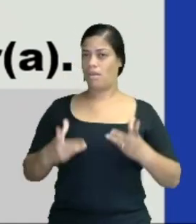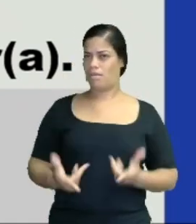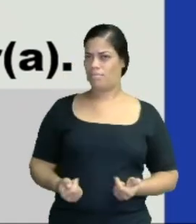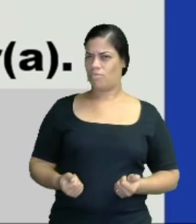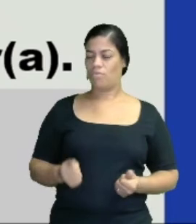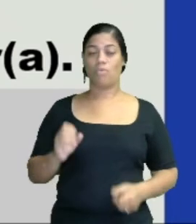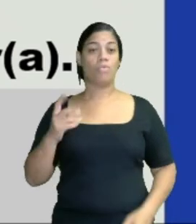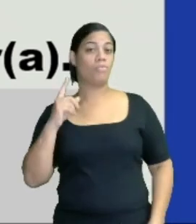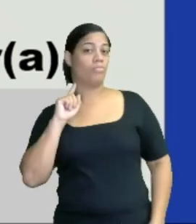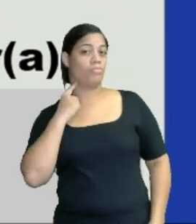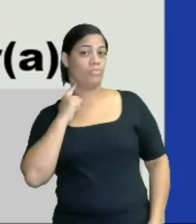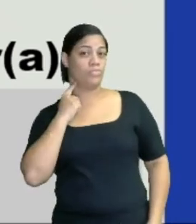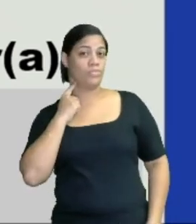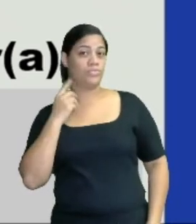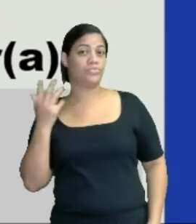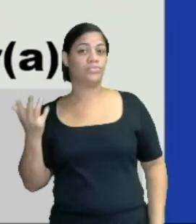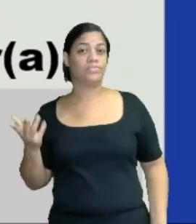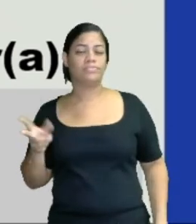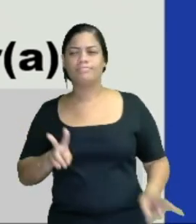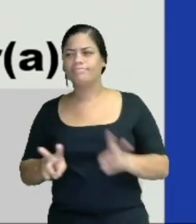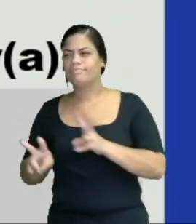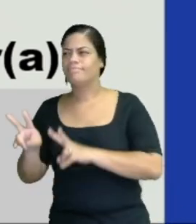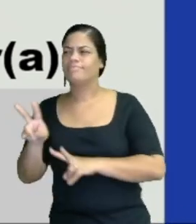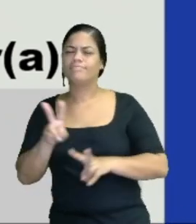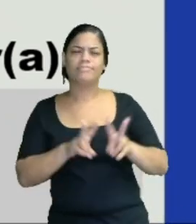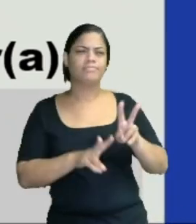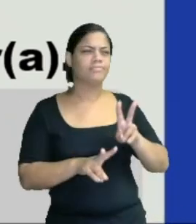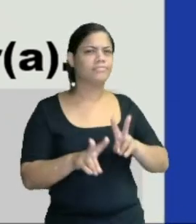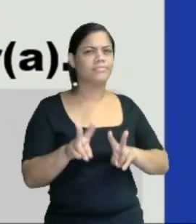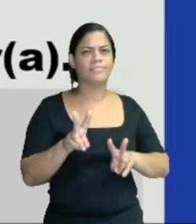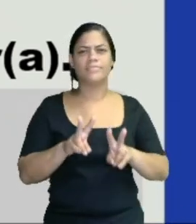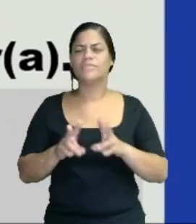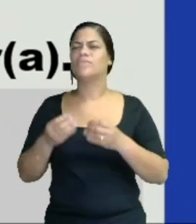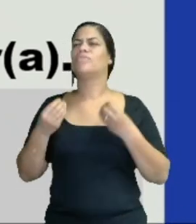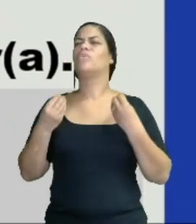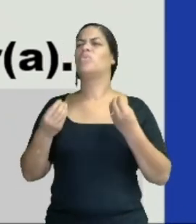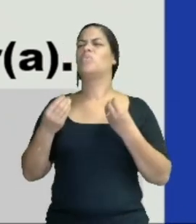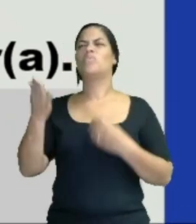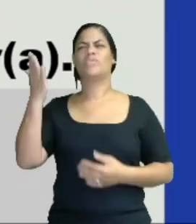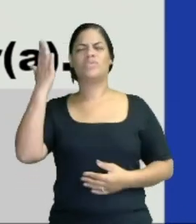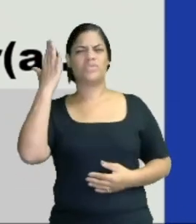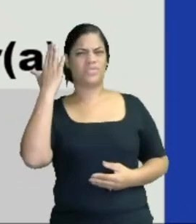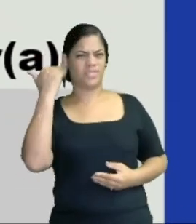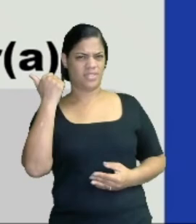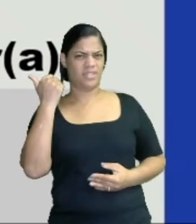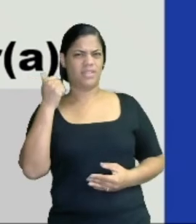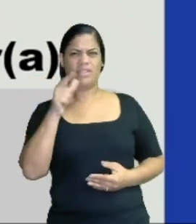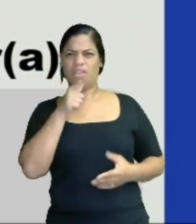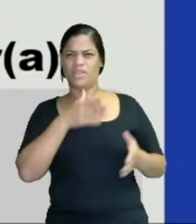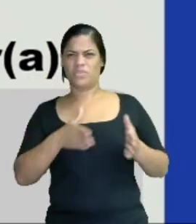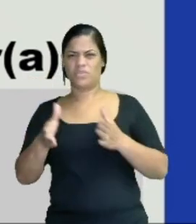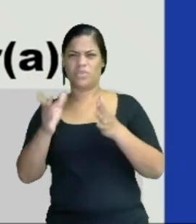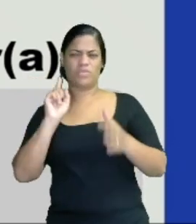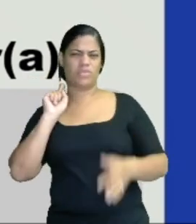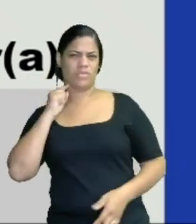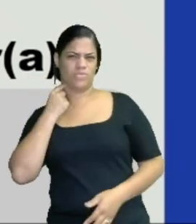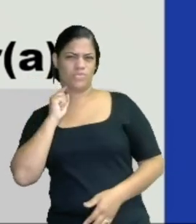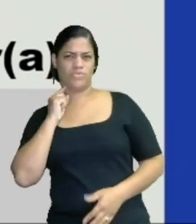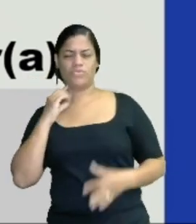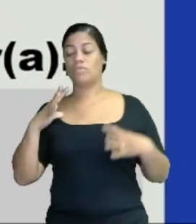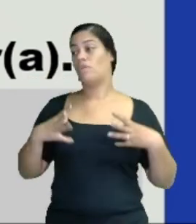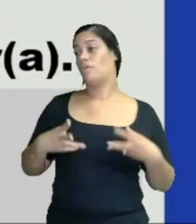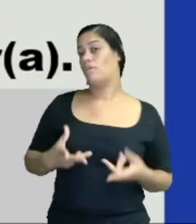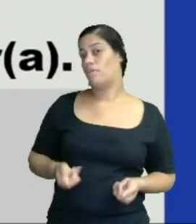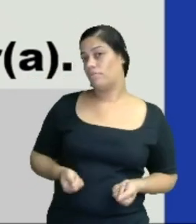vocês vão identificar, ou observar, ou perguntar a alguém. Como é que eu sei, muitas vezes, que um rio está poluído ou que não está